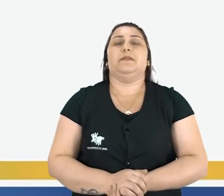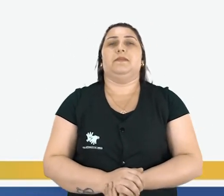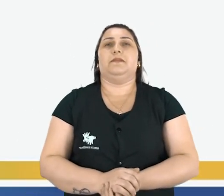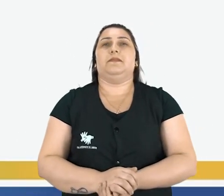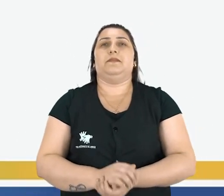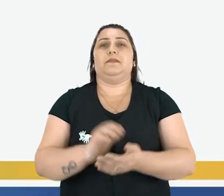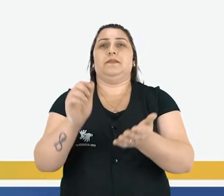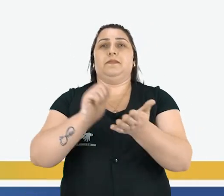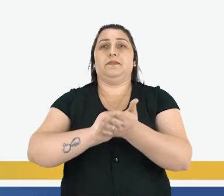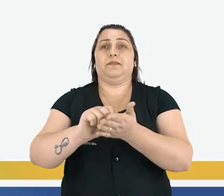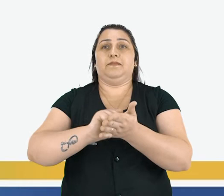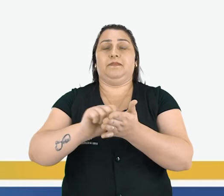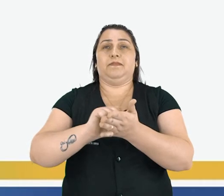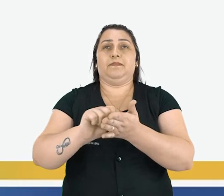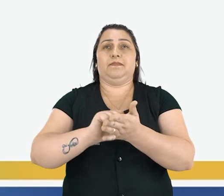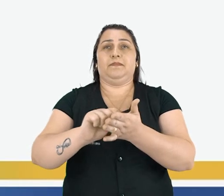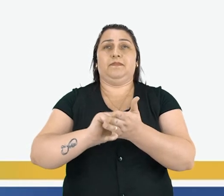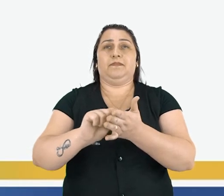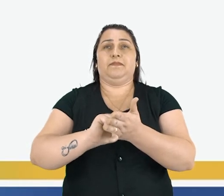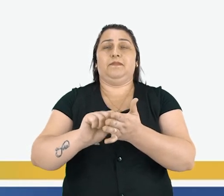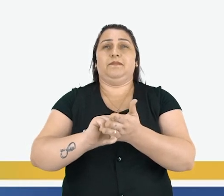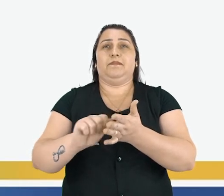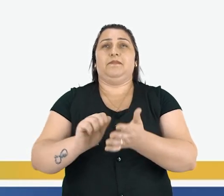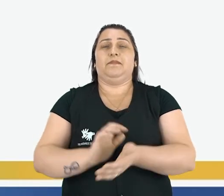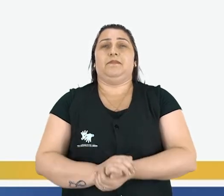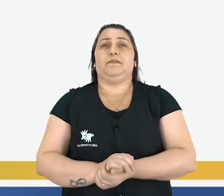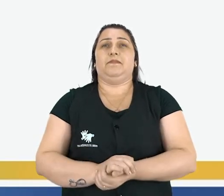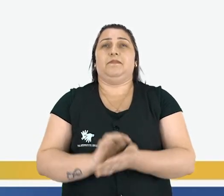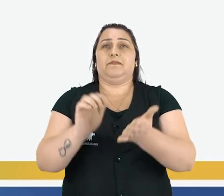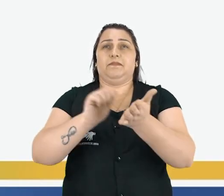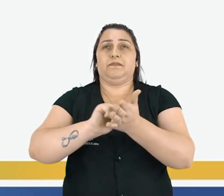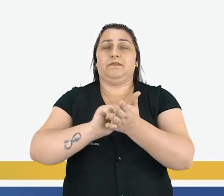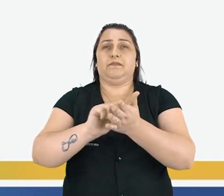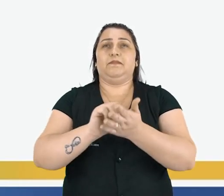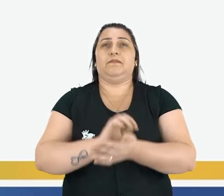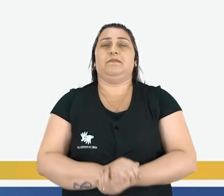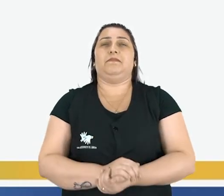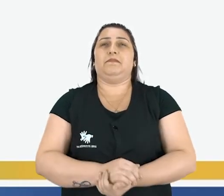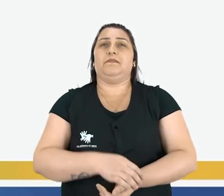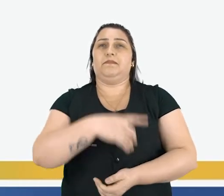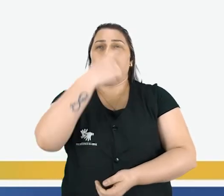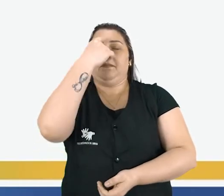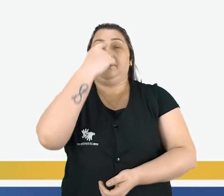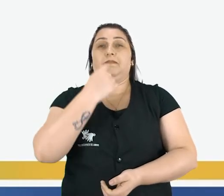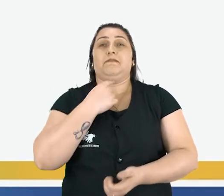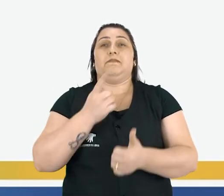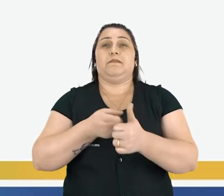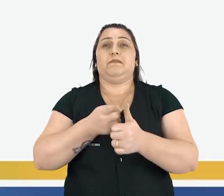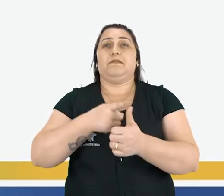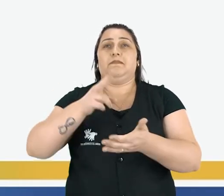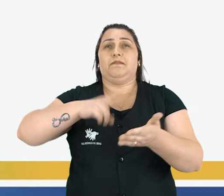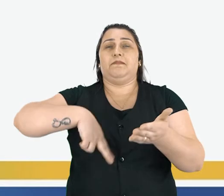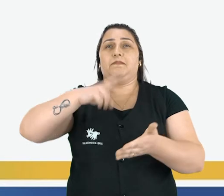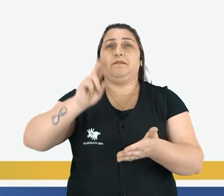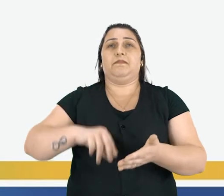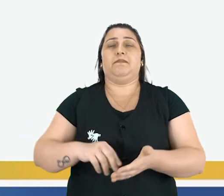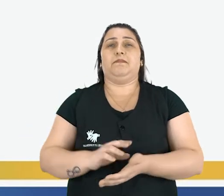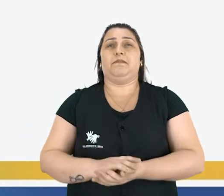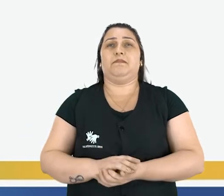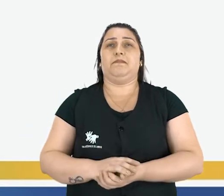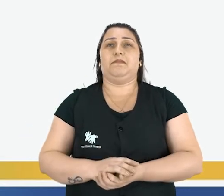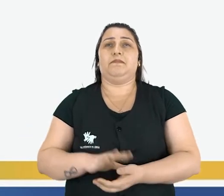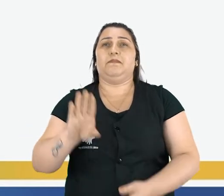Vamos agora para a outra imagem a imagem de uma borracha Vamos ler a primeira palavrinha